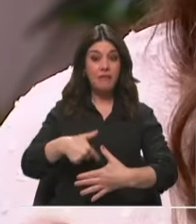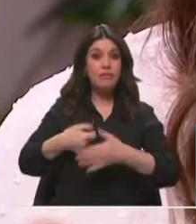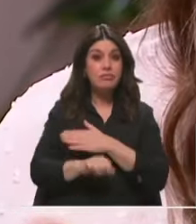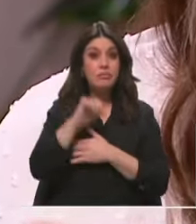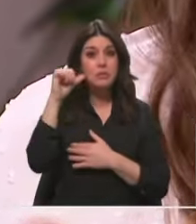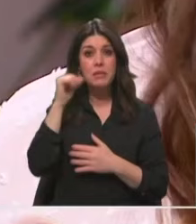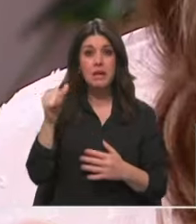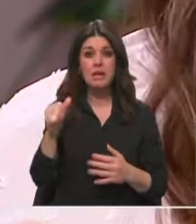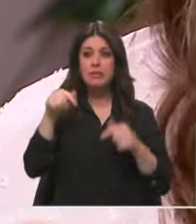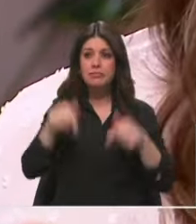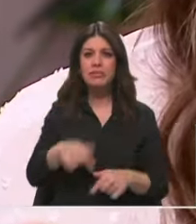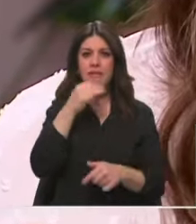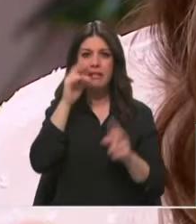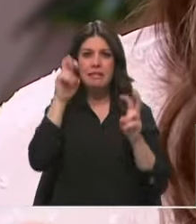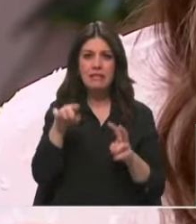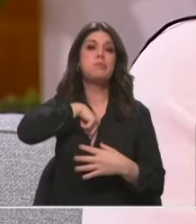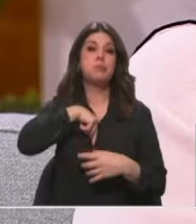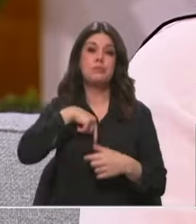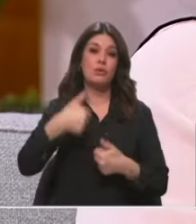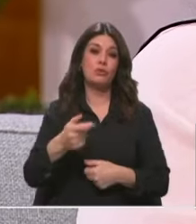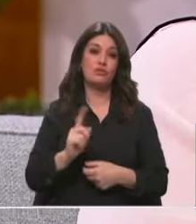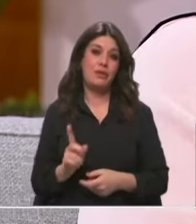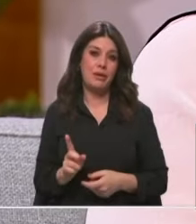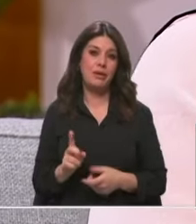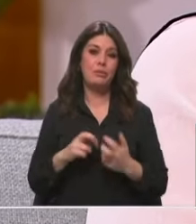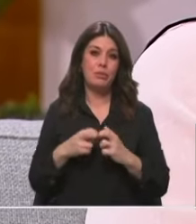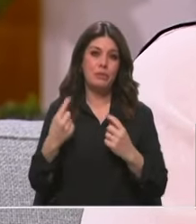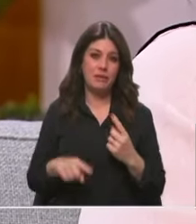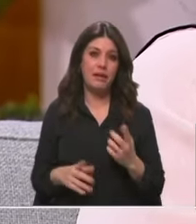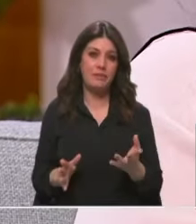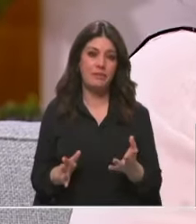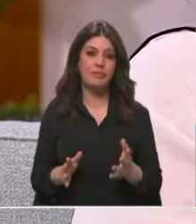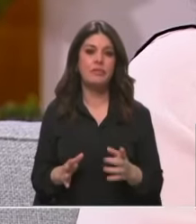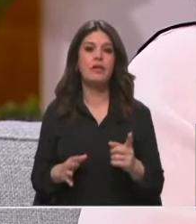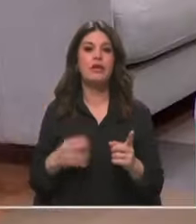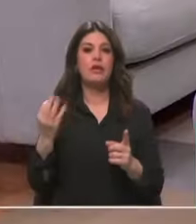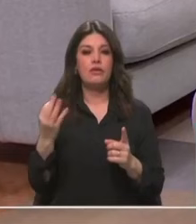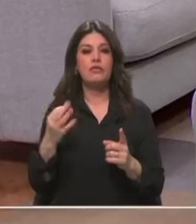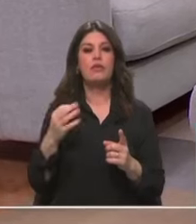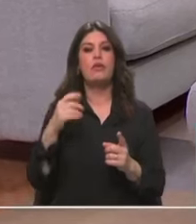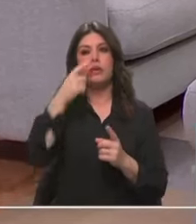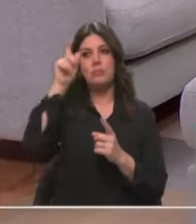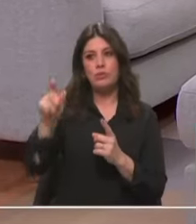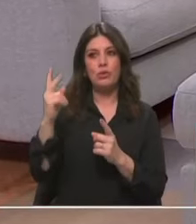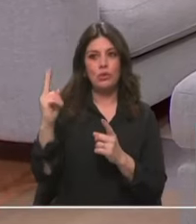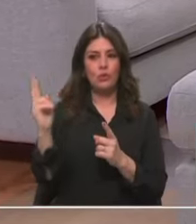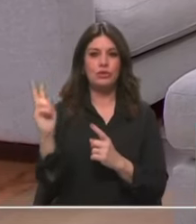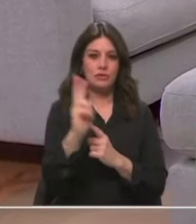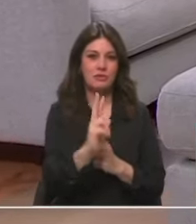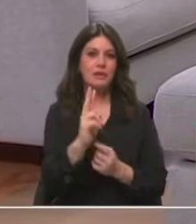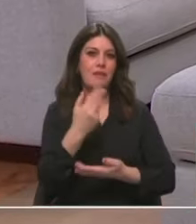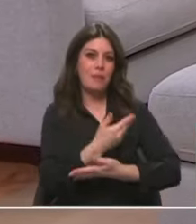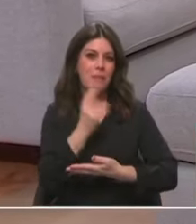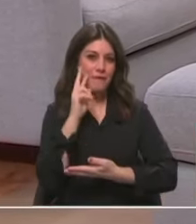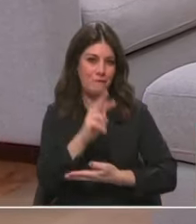sim e foi duríssimo eu tive duas pessoas que foram vê-la que tiraram as fotografias que eu podi que e depois